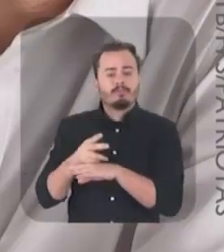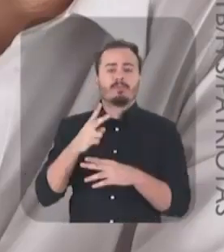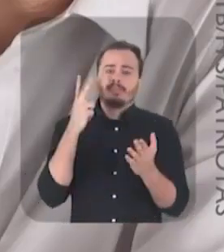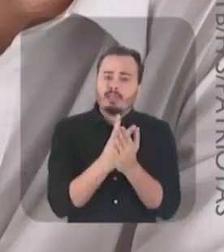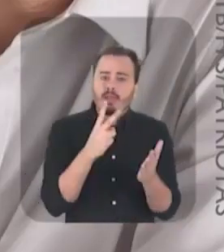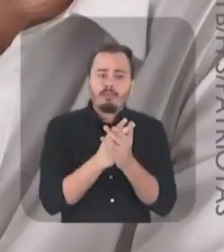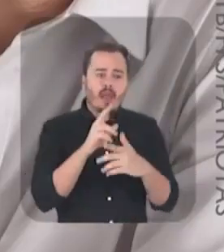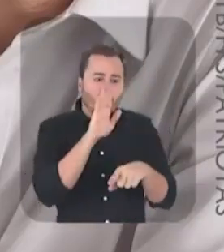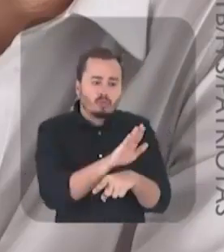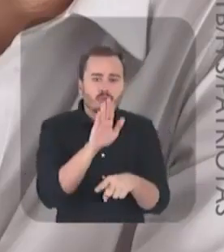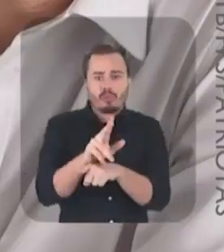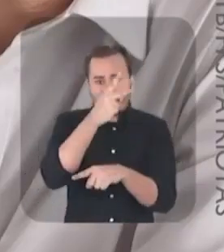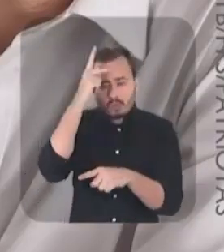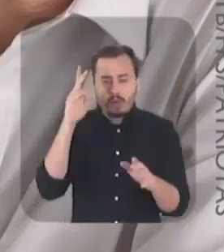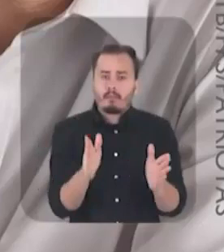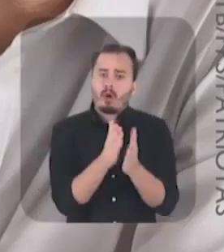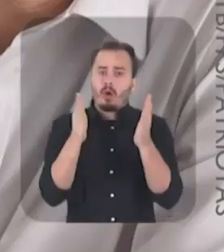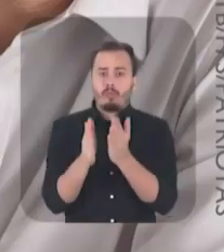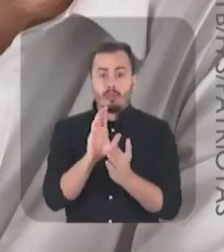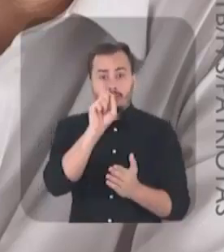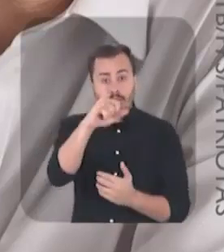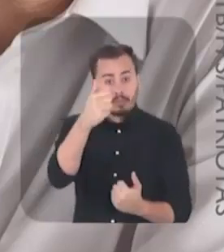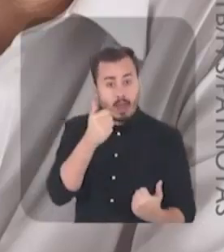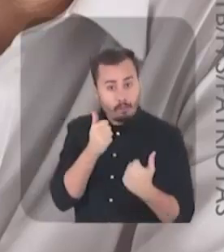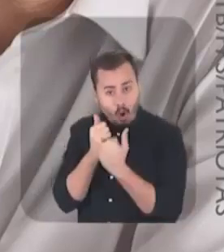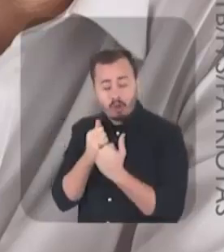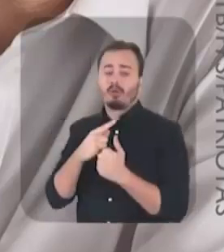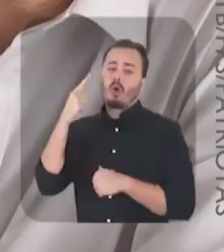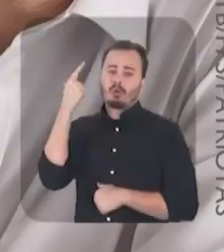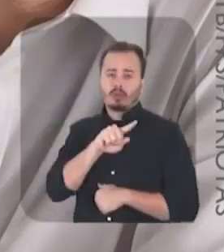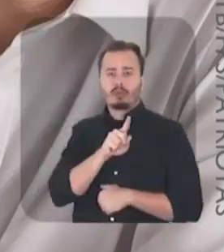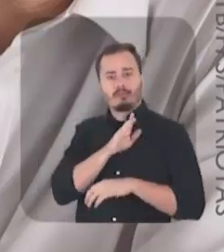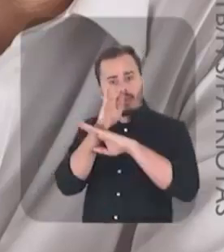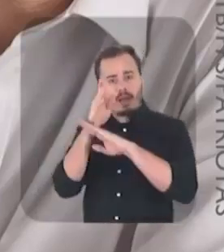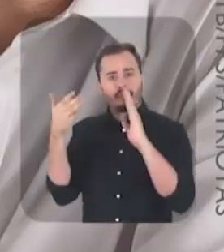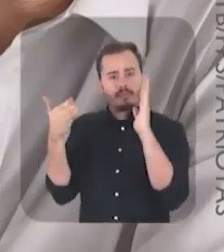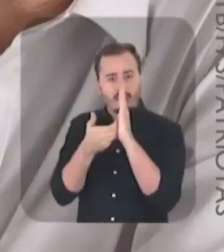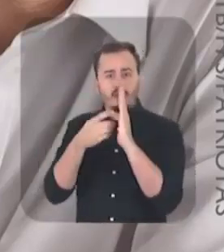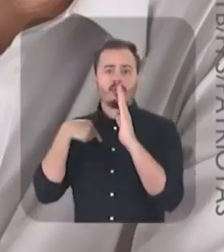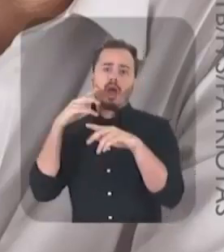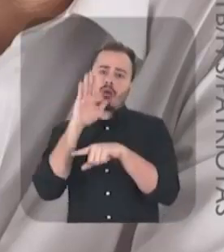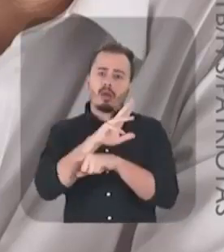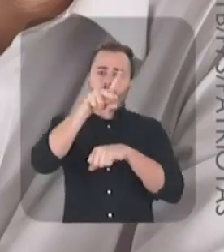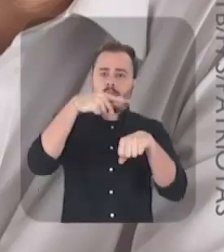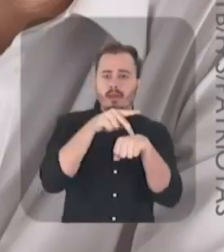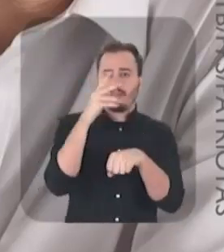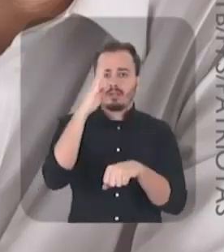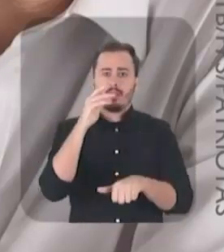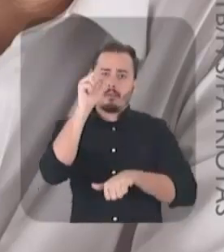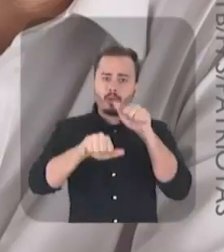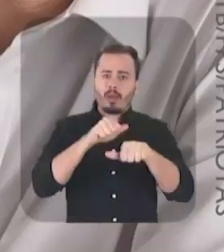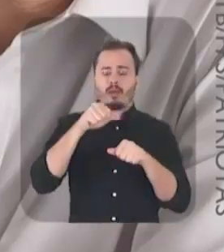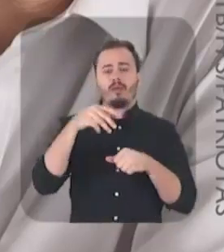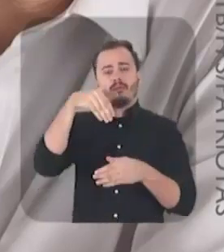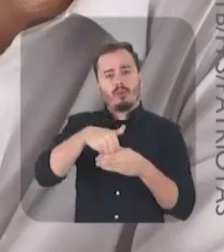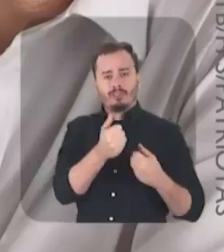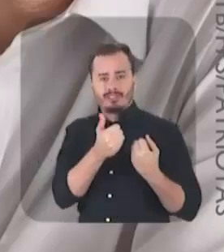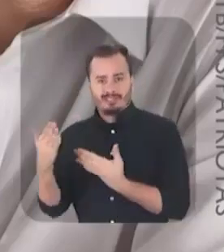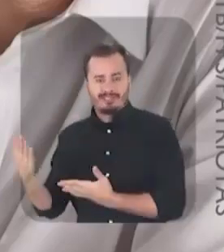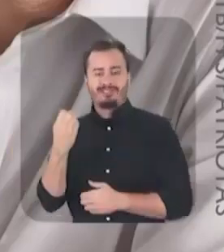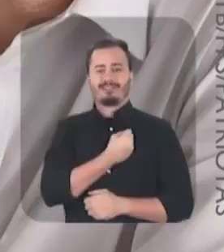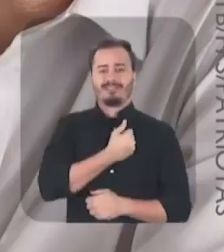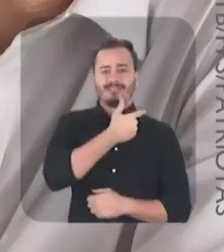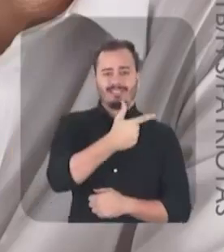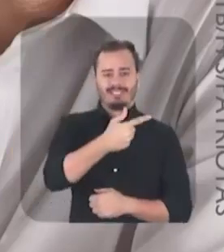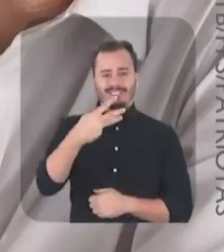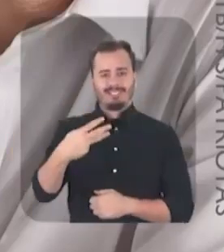sempre trabalhando em prol daqueles que mais precisam. Com seu apoio, chegaremos à Câmara Federal para juntos mudarmos o Brasil.